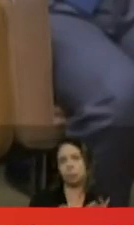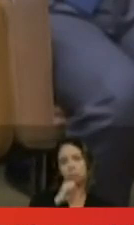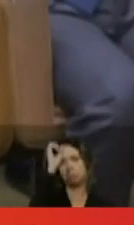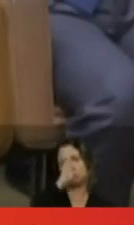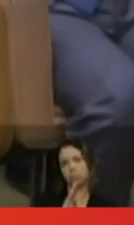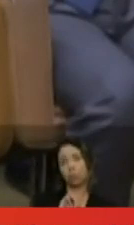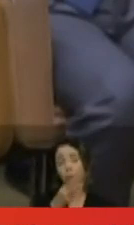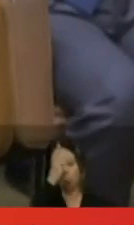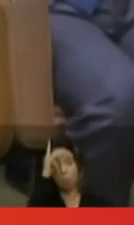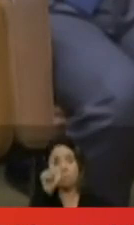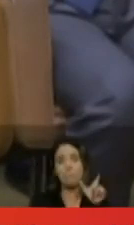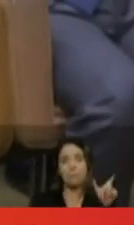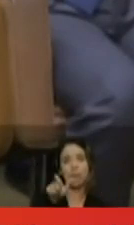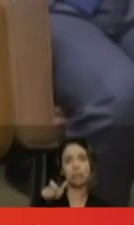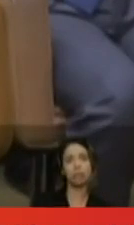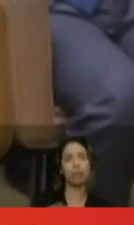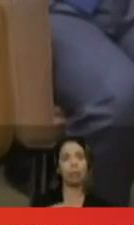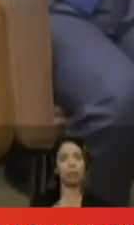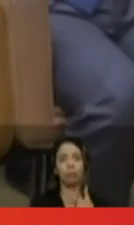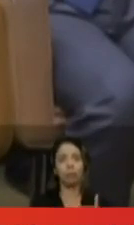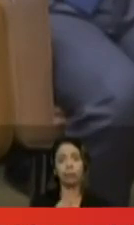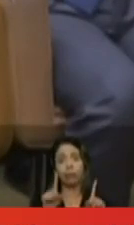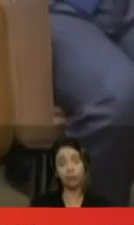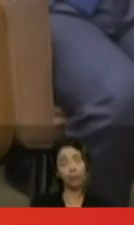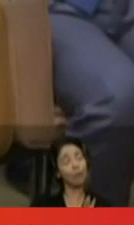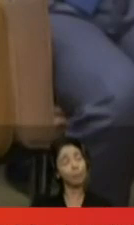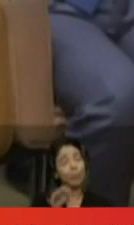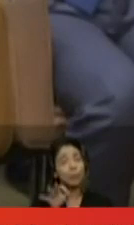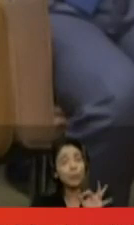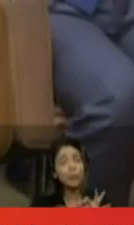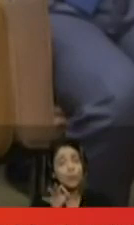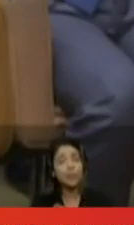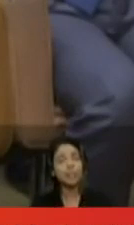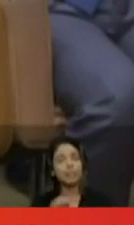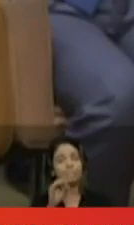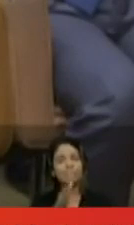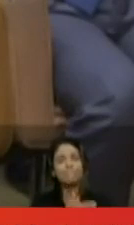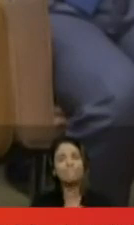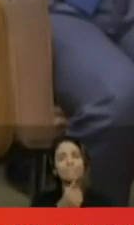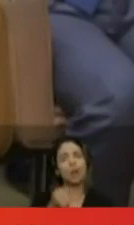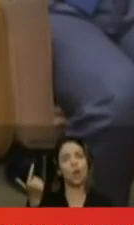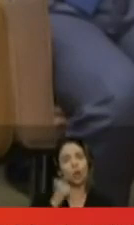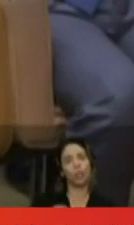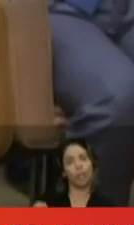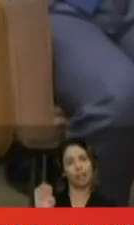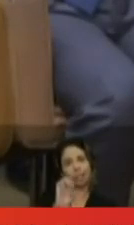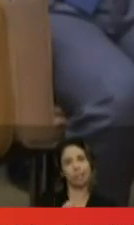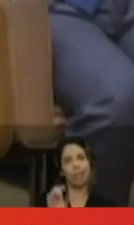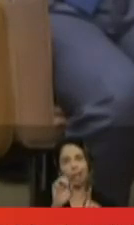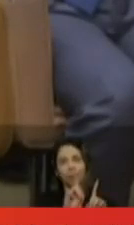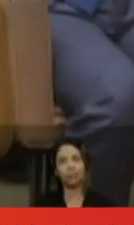Ok, mas aí, espera um pouco. Mas daí, não tem discussão. A história do dia 8 de janeiro,